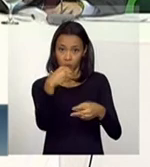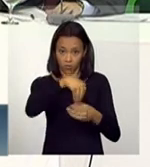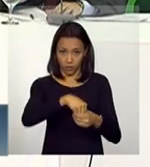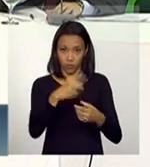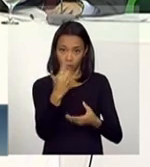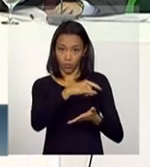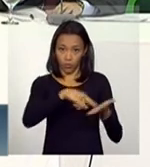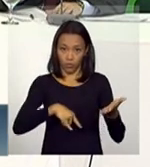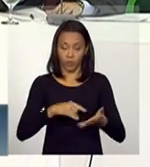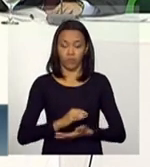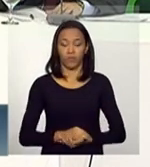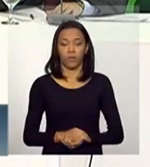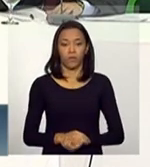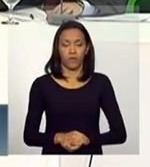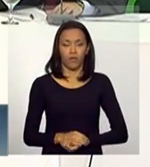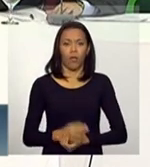pergunta.